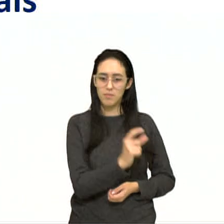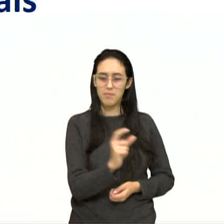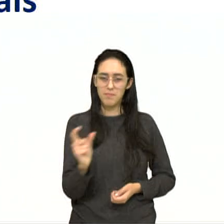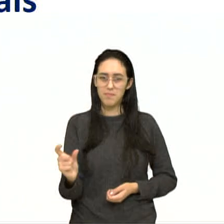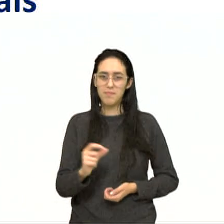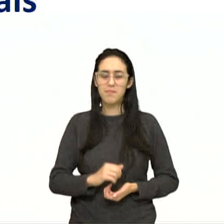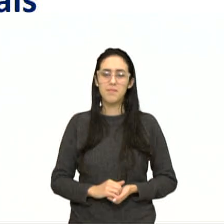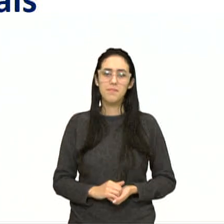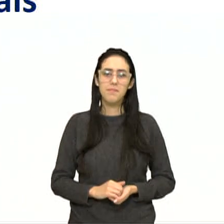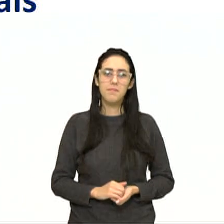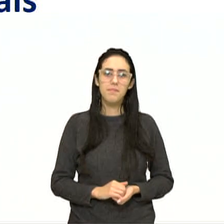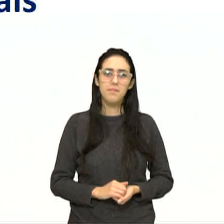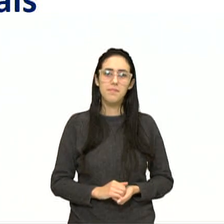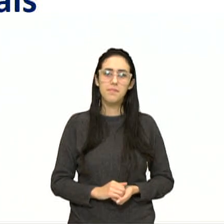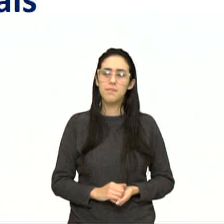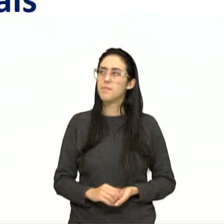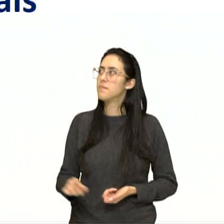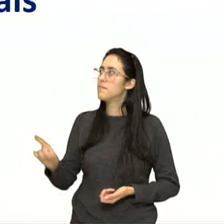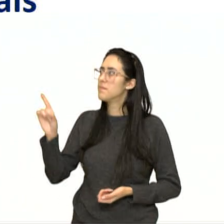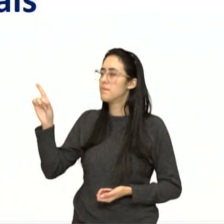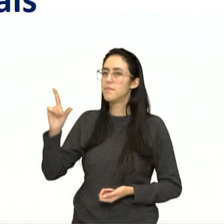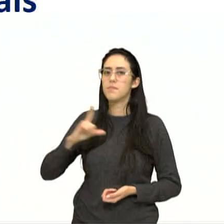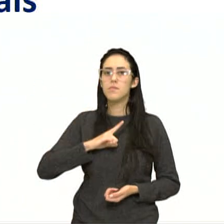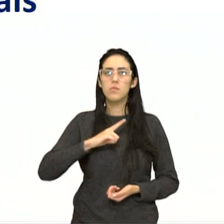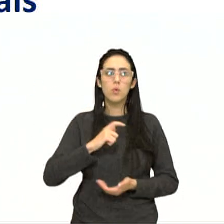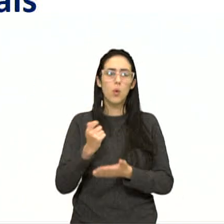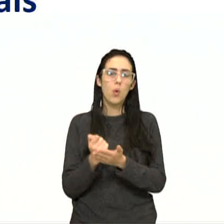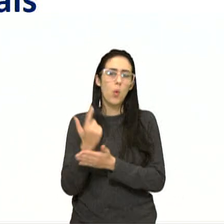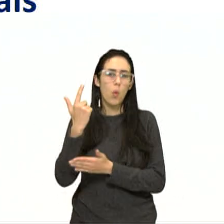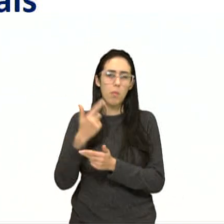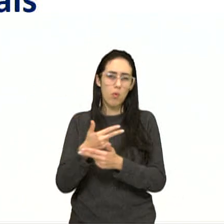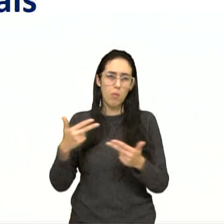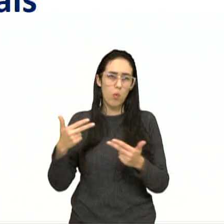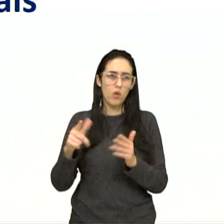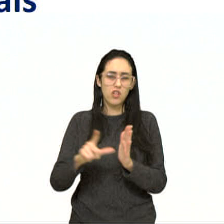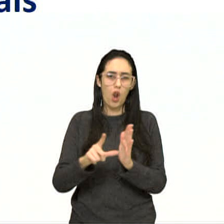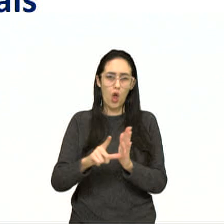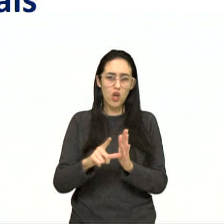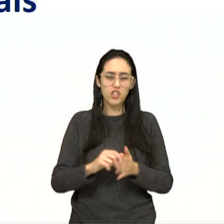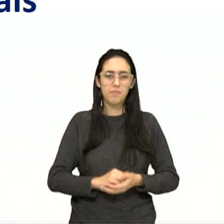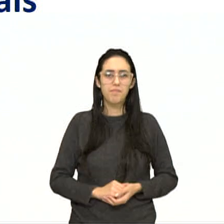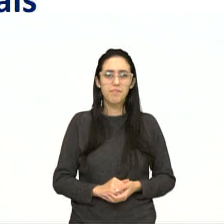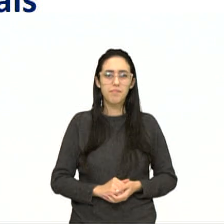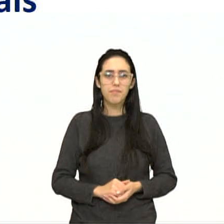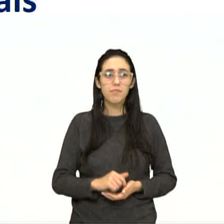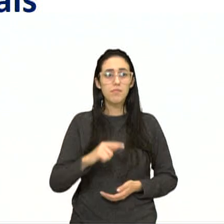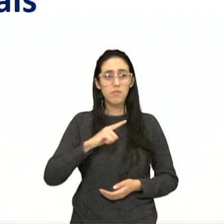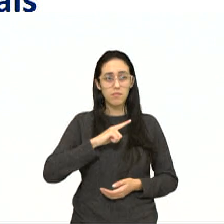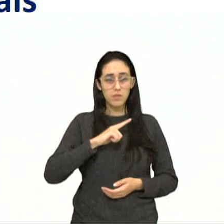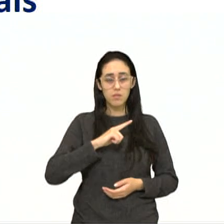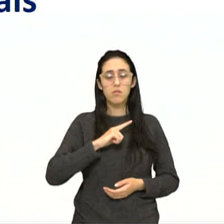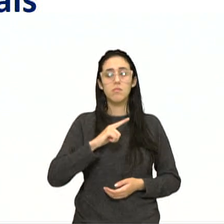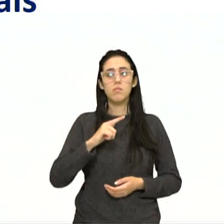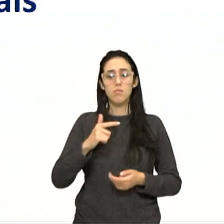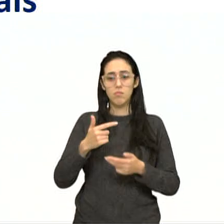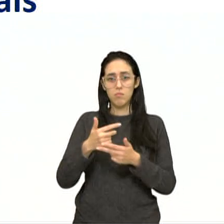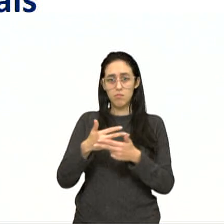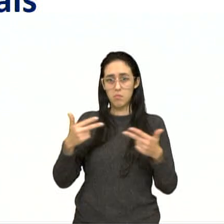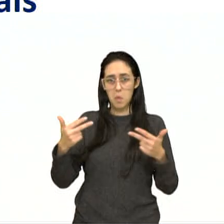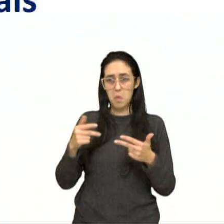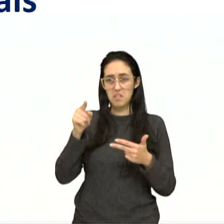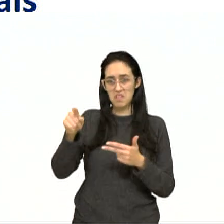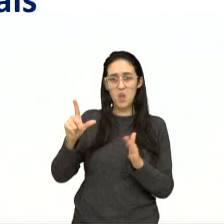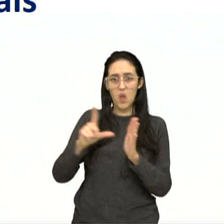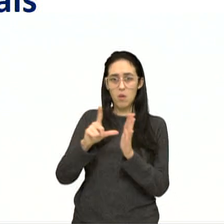frente. Uma situação de uma compra aqui de uma loja, tá? O mesmo aparelho eletrodoméstico é vendido